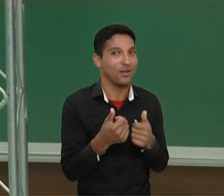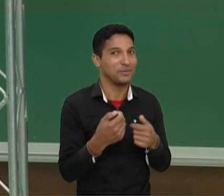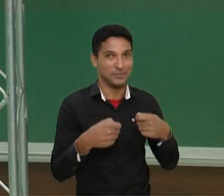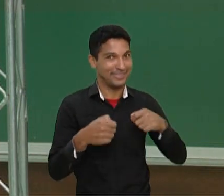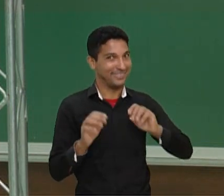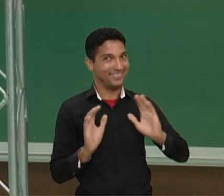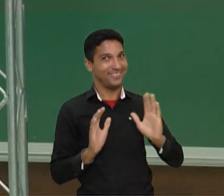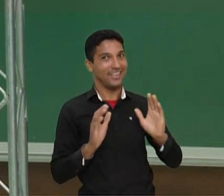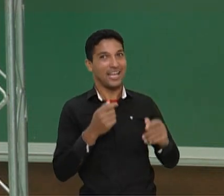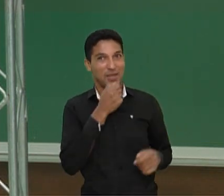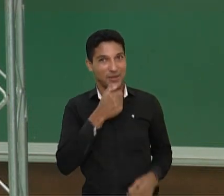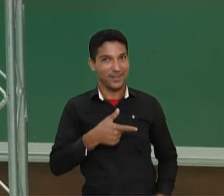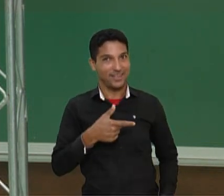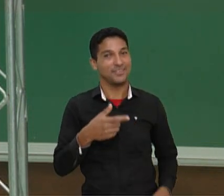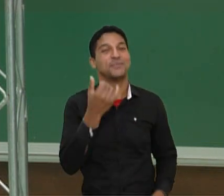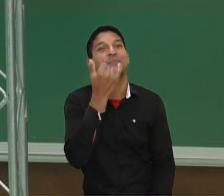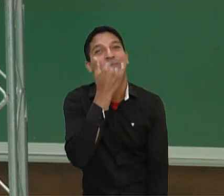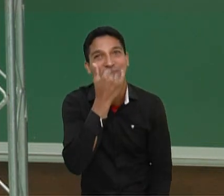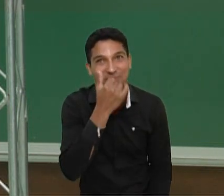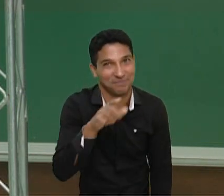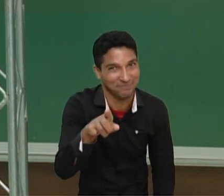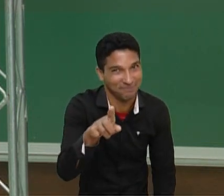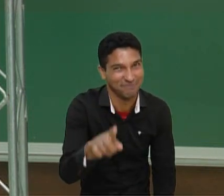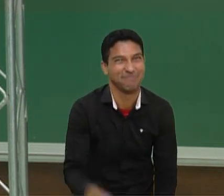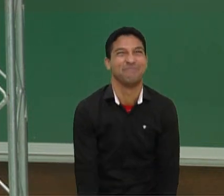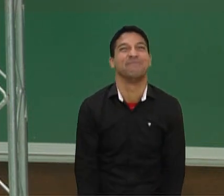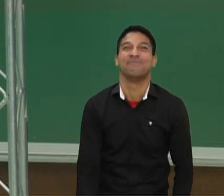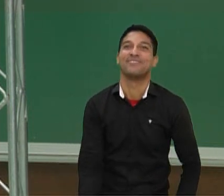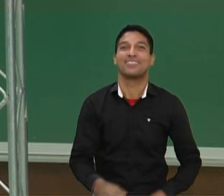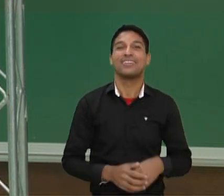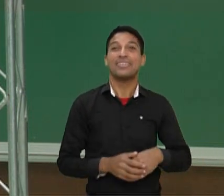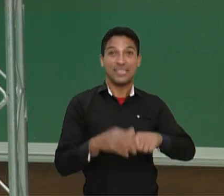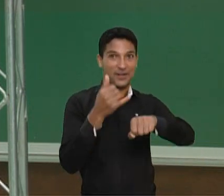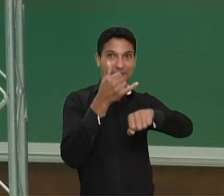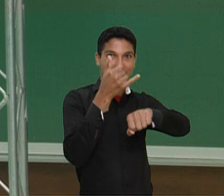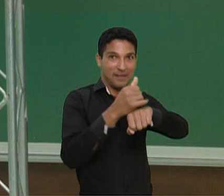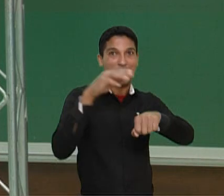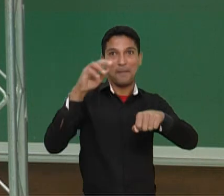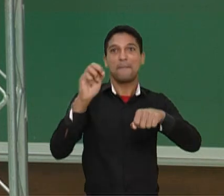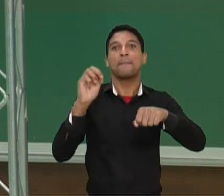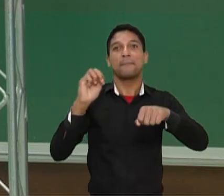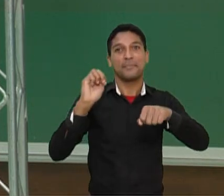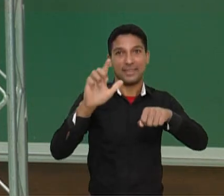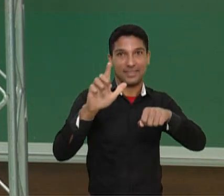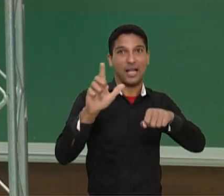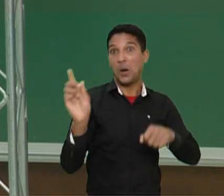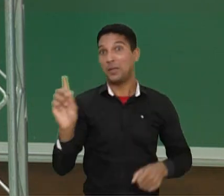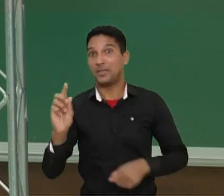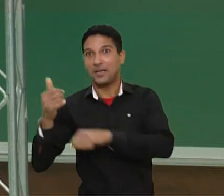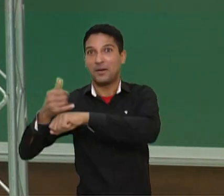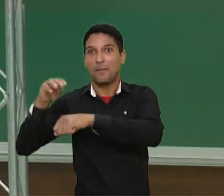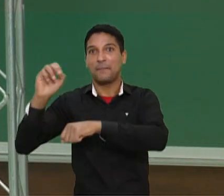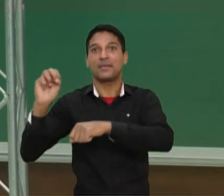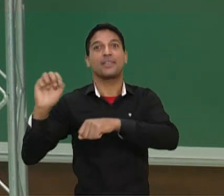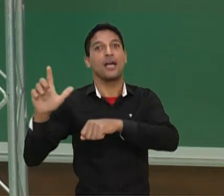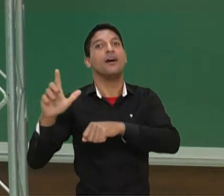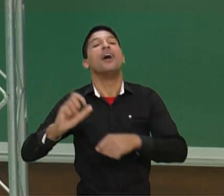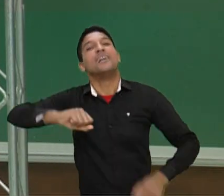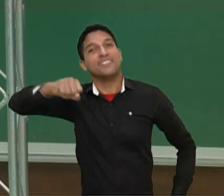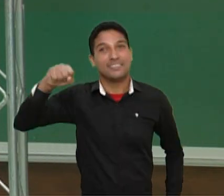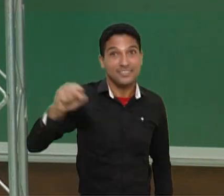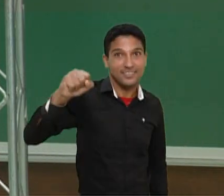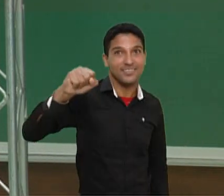galera. Então, potássio metal com não metal, né? É um composto iônico, então sim,